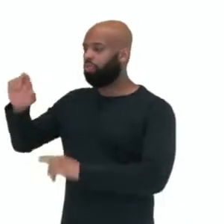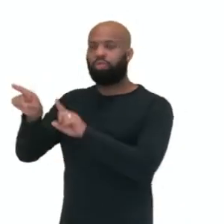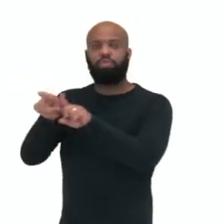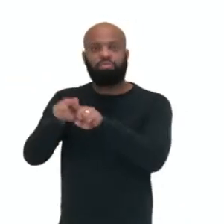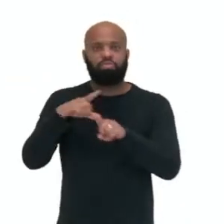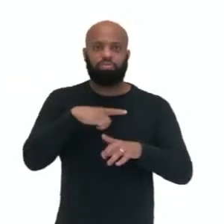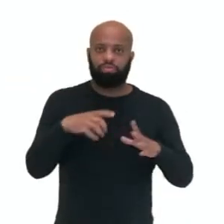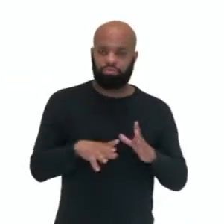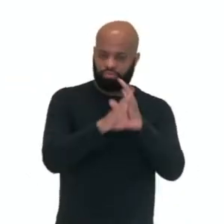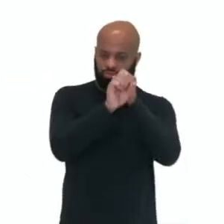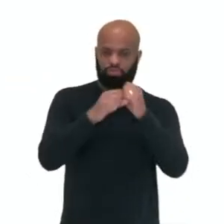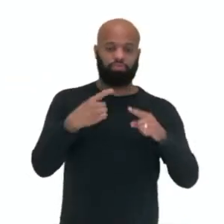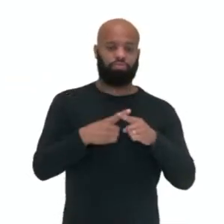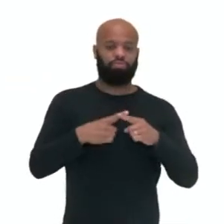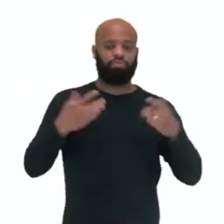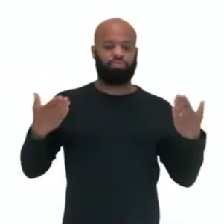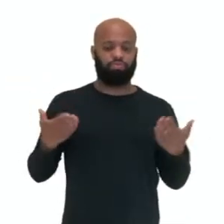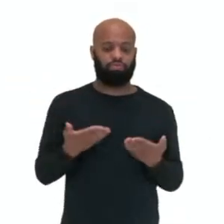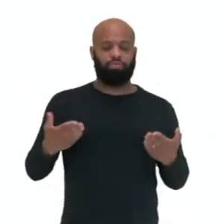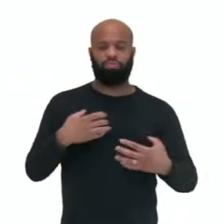aqui na forma